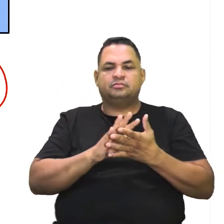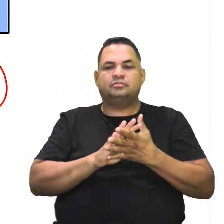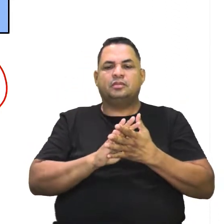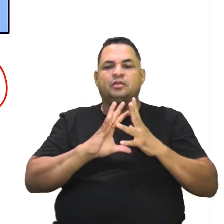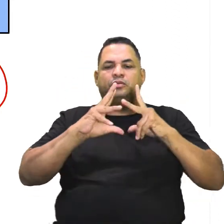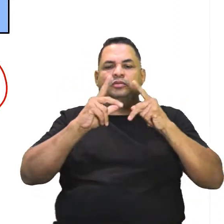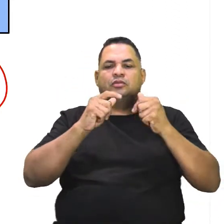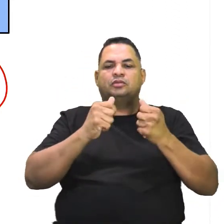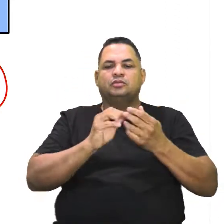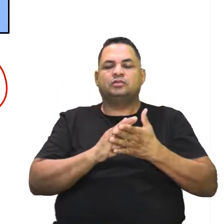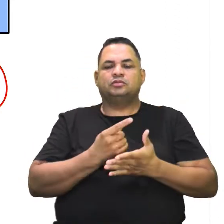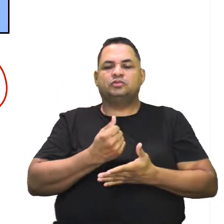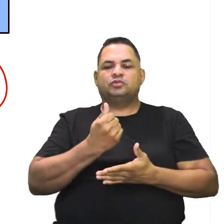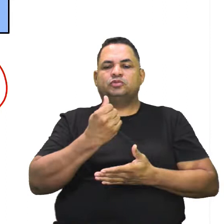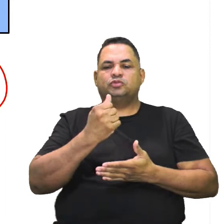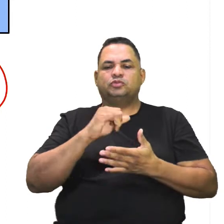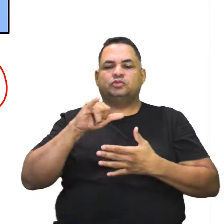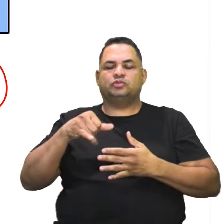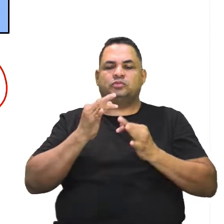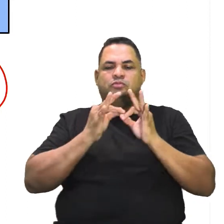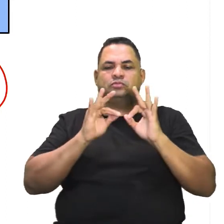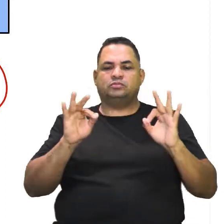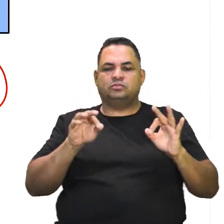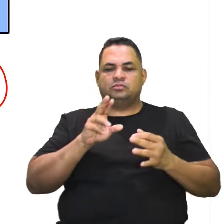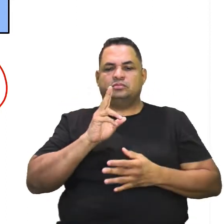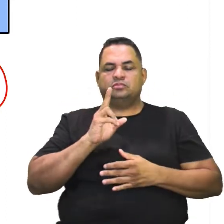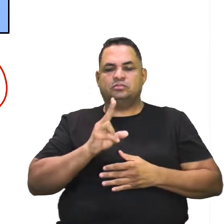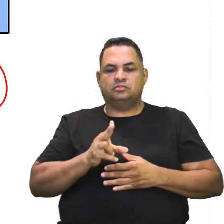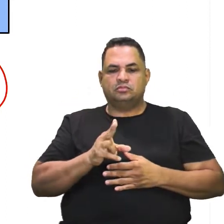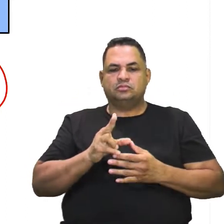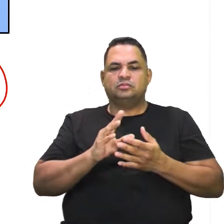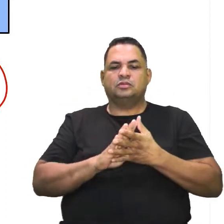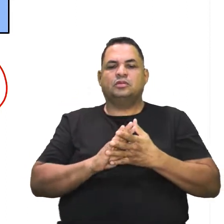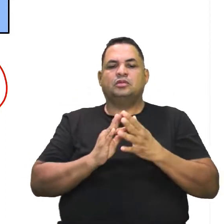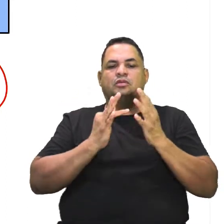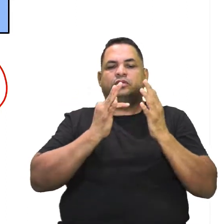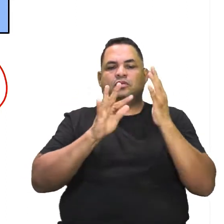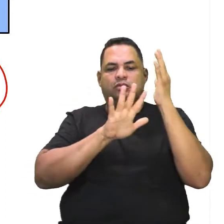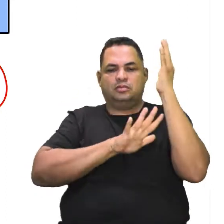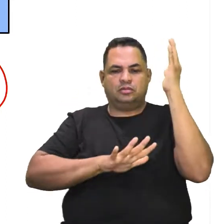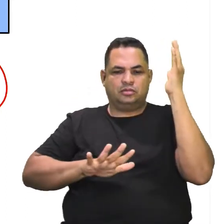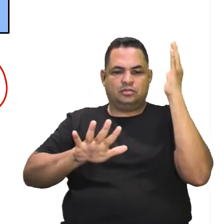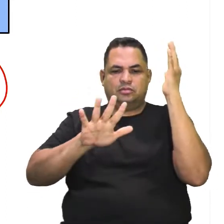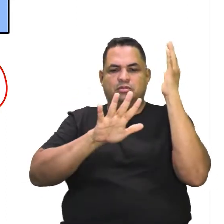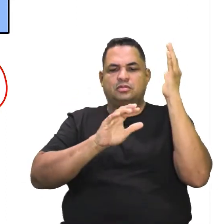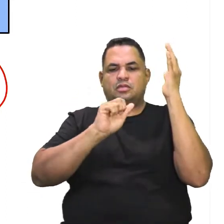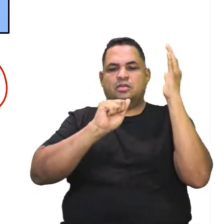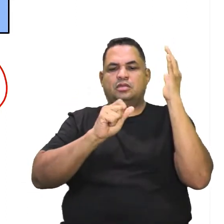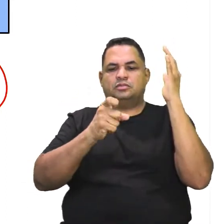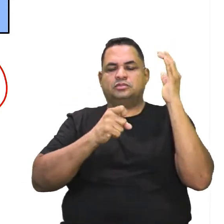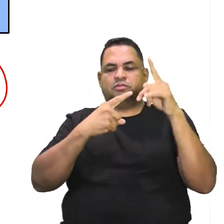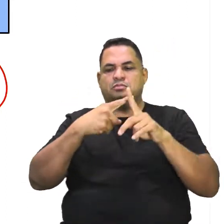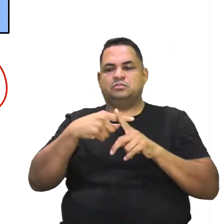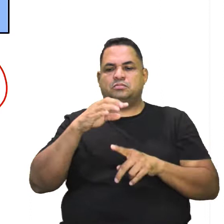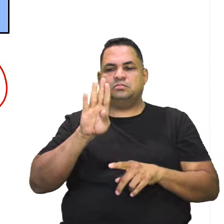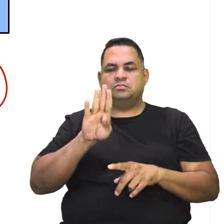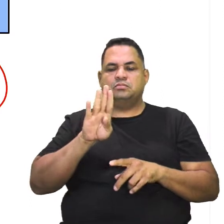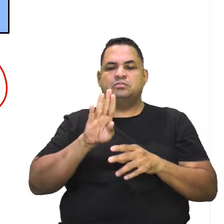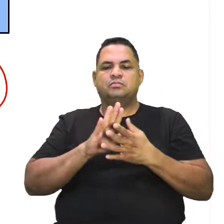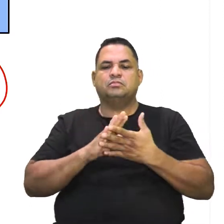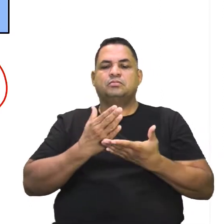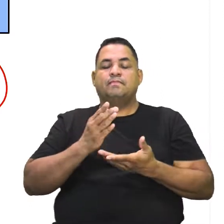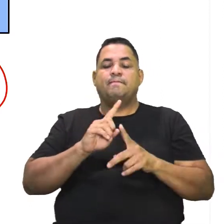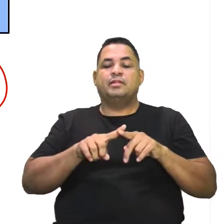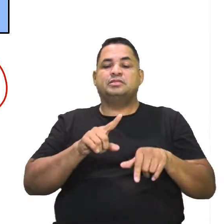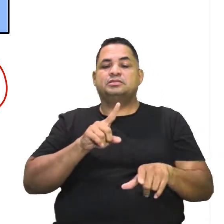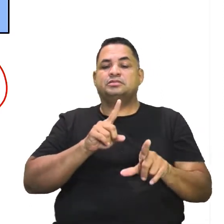simples é igual à fórmula da função afim, AX mais B. Só que a variável